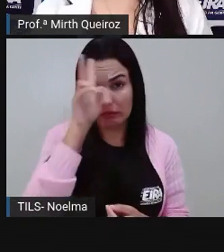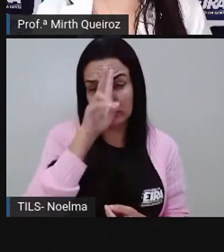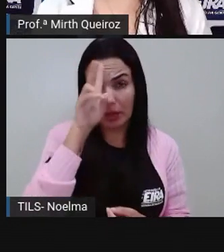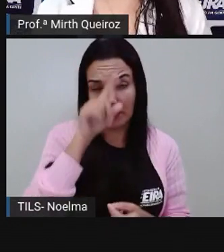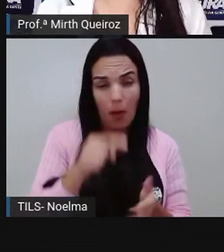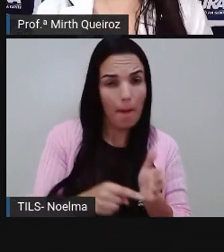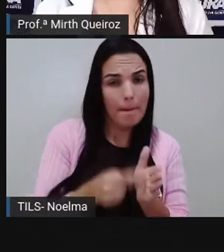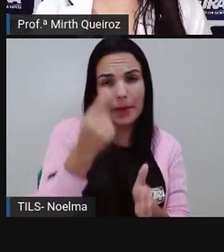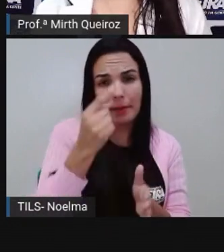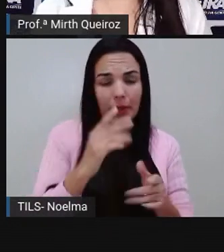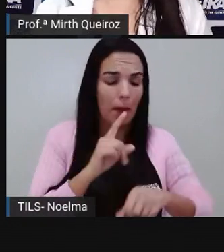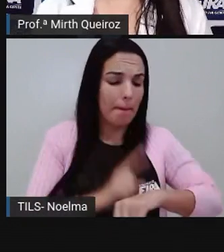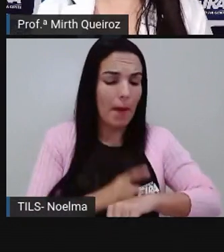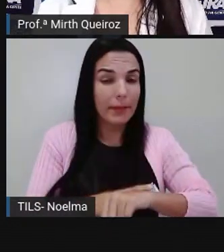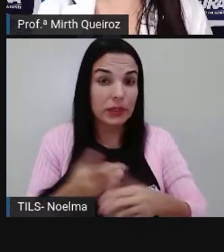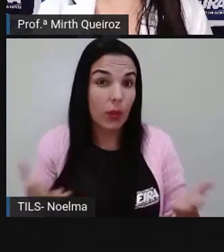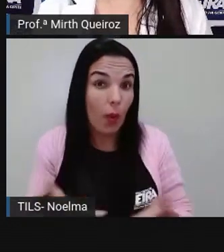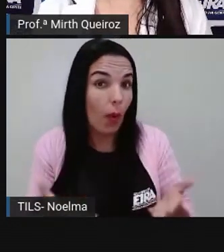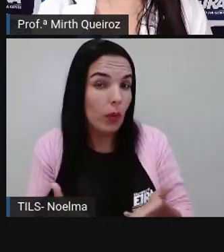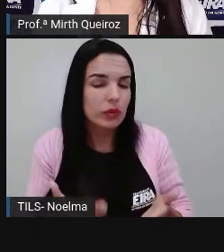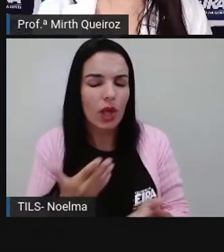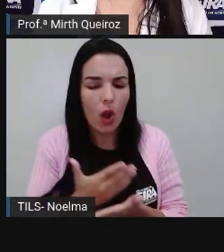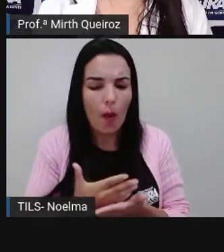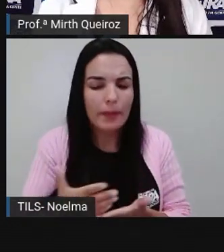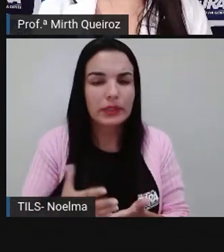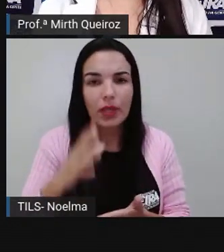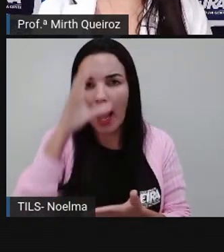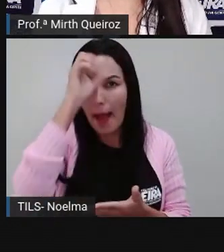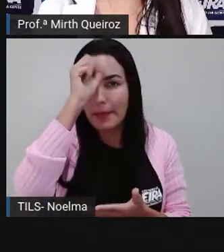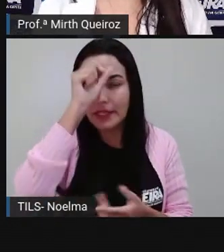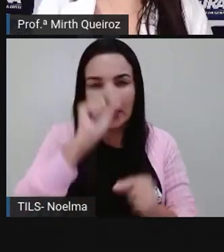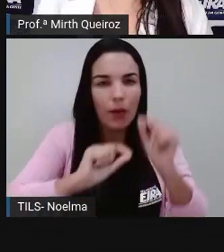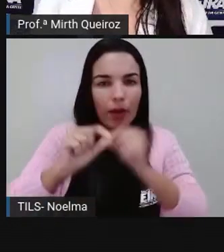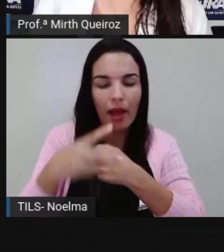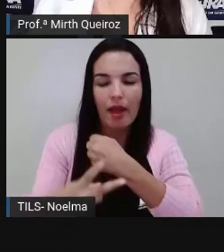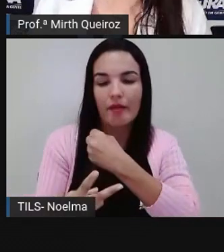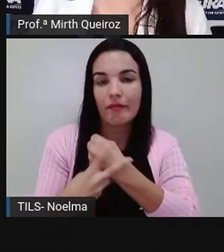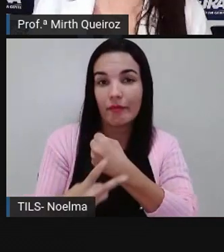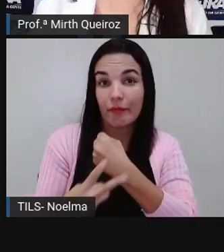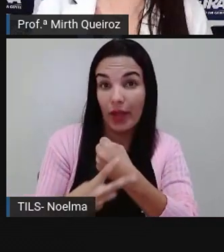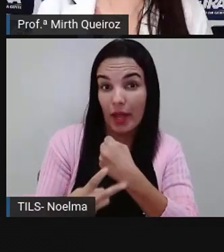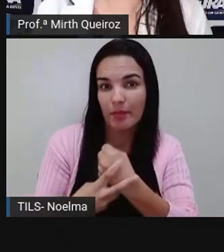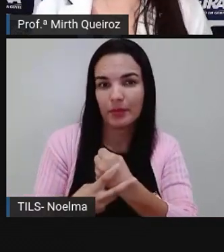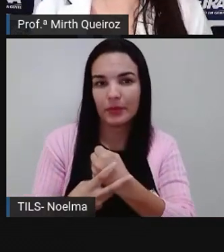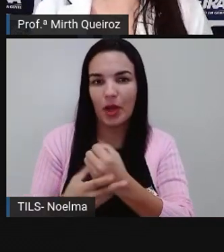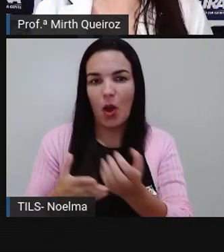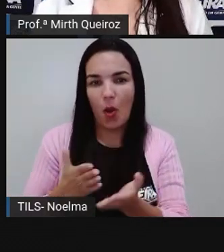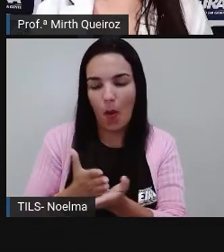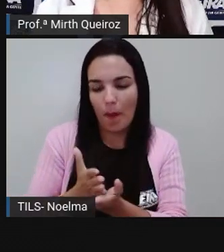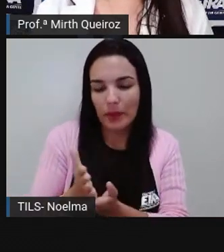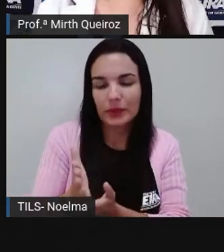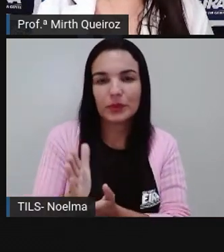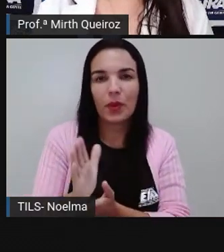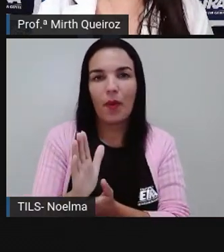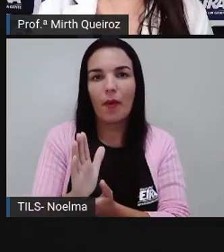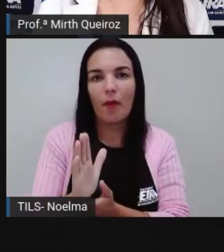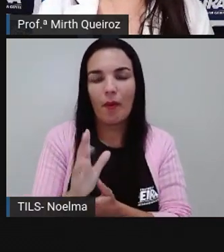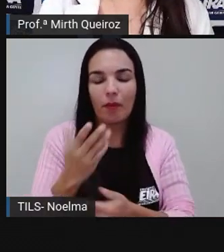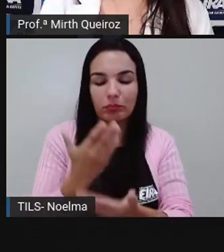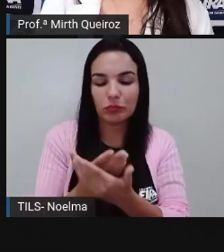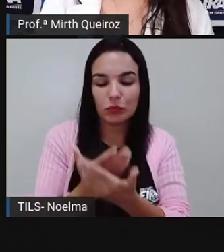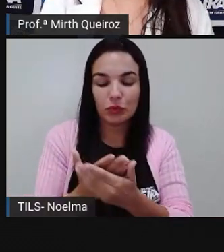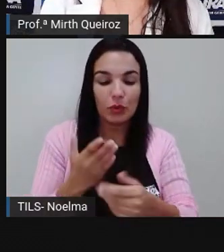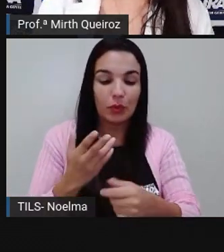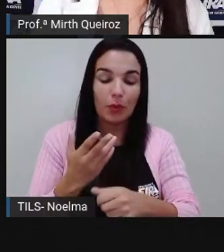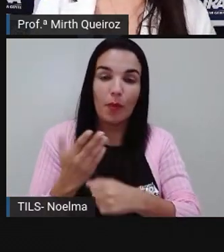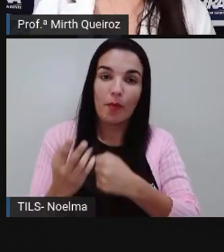nosso primeiro momento de hoje, nós começamos a falar sobre verbos, né? A introdução ao estudo de verbos, a